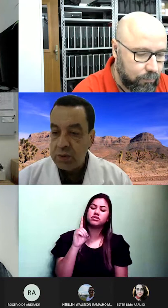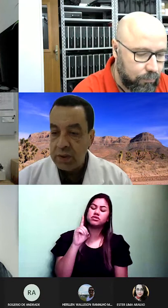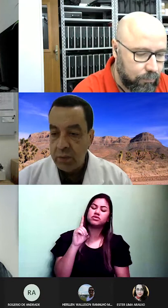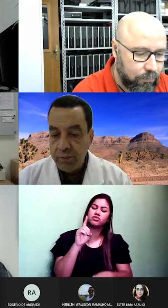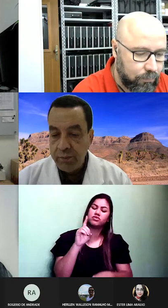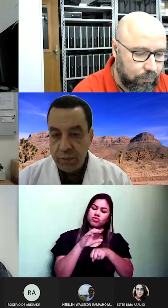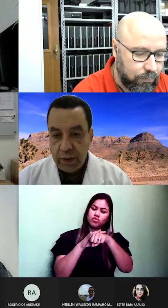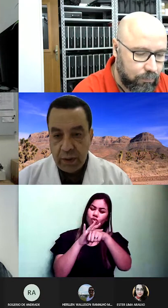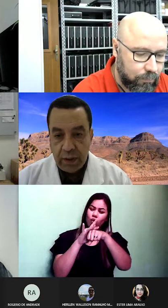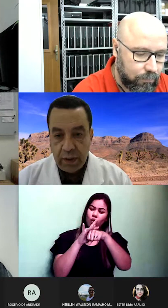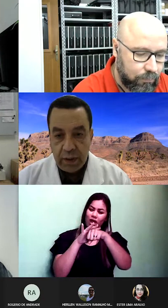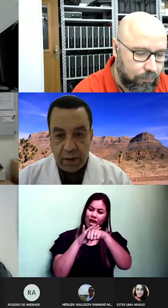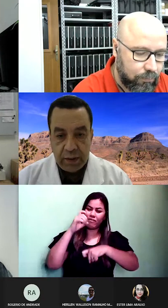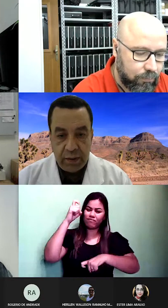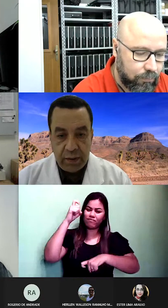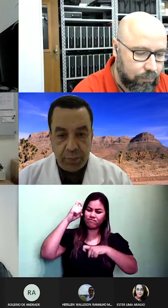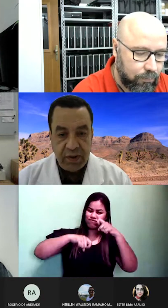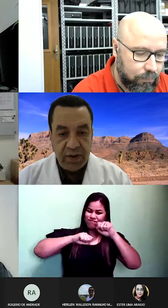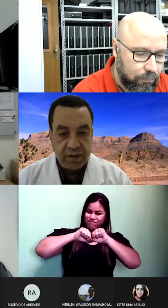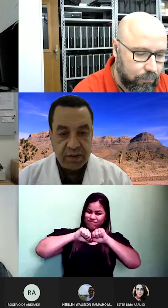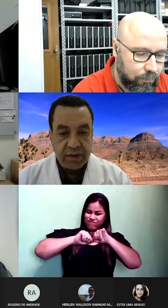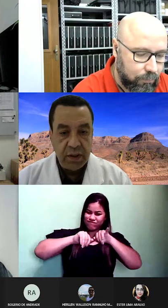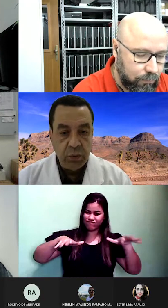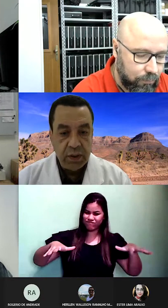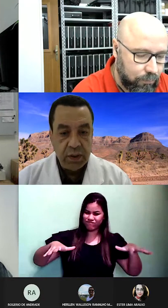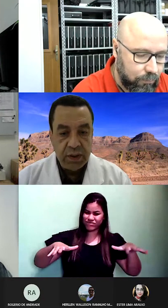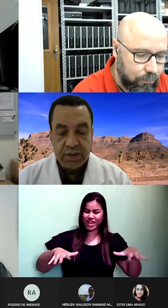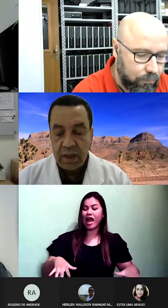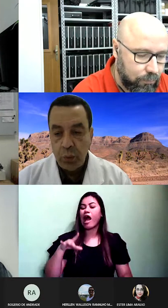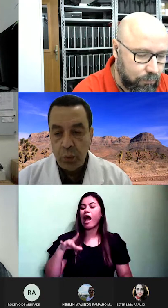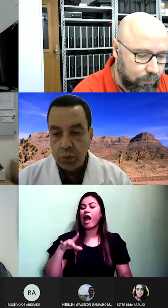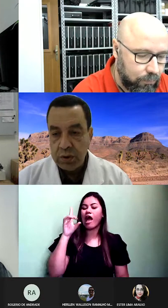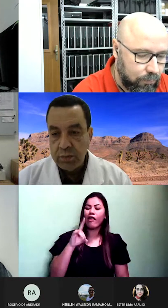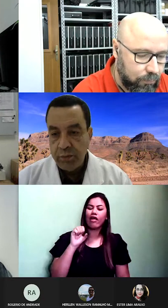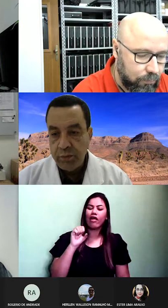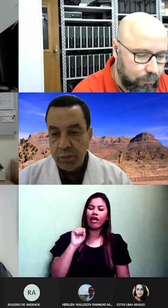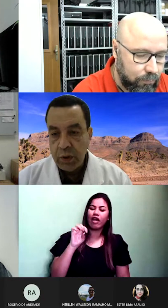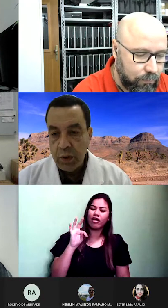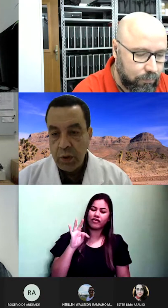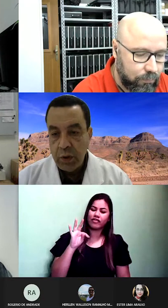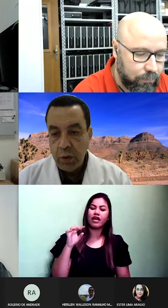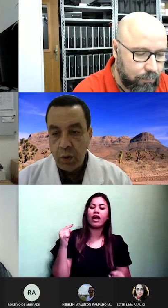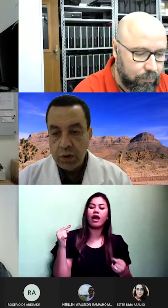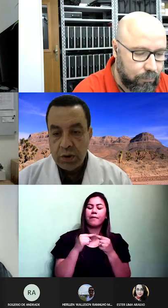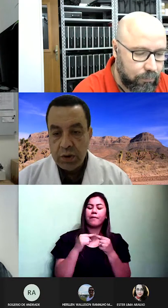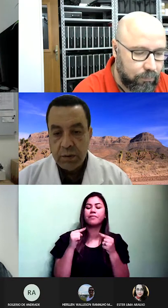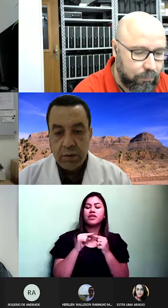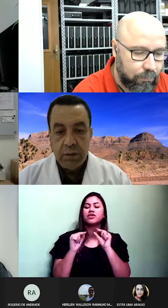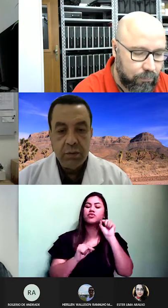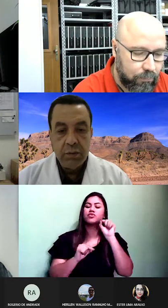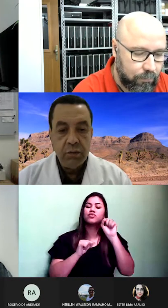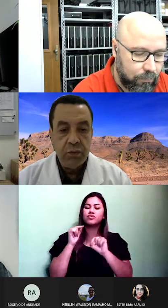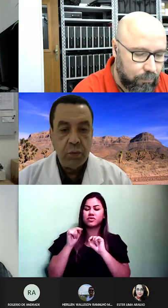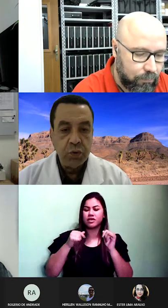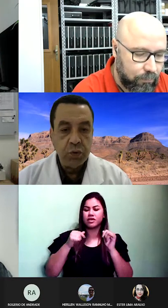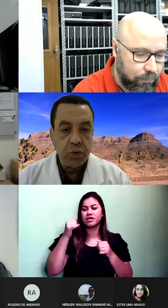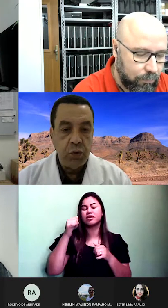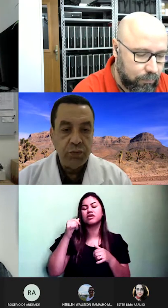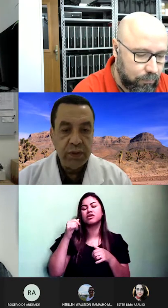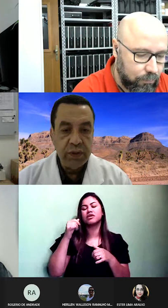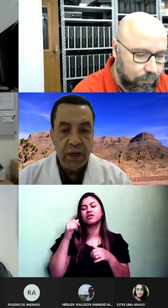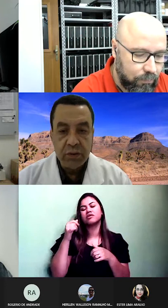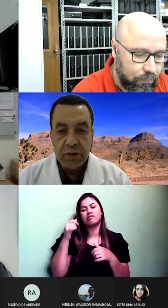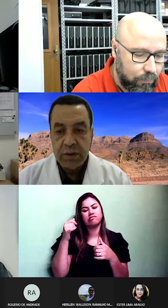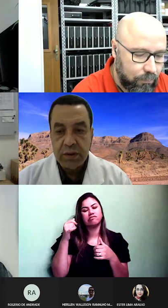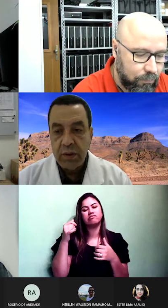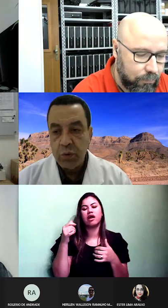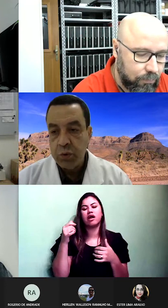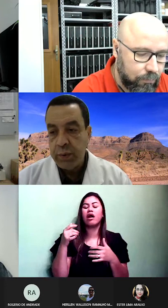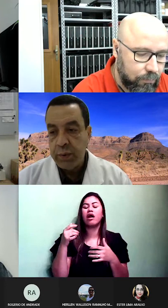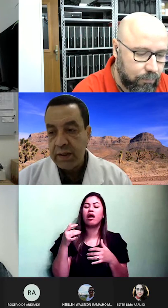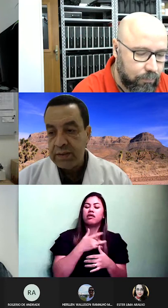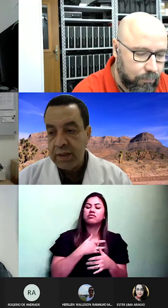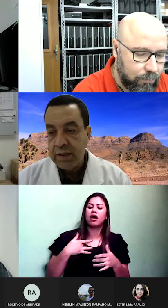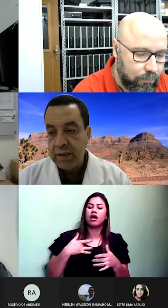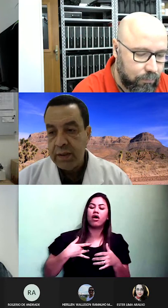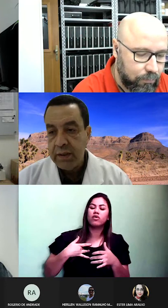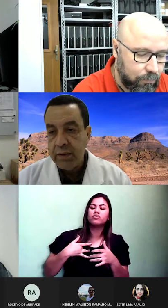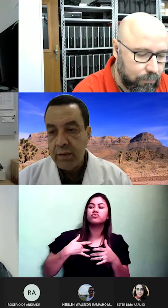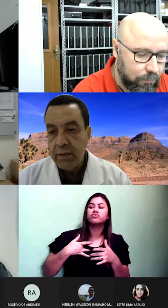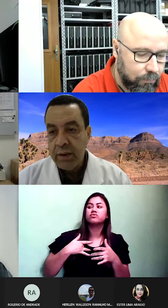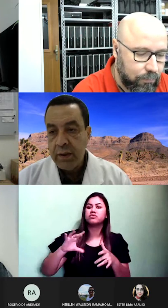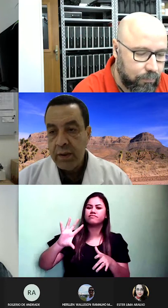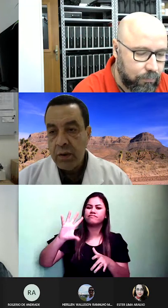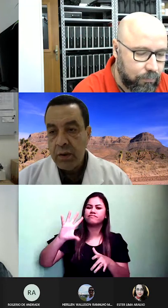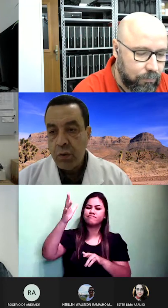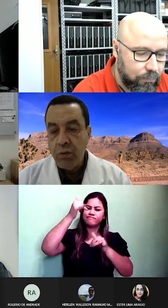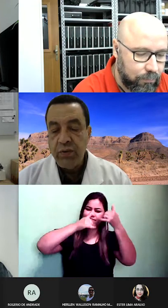de discussão de prevenção e saúde. Hoje, fomos convidados e temos o